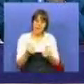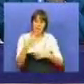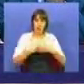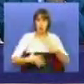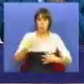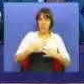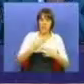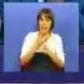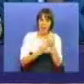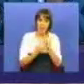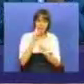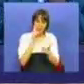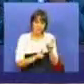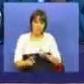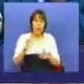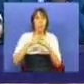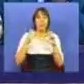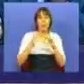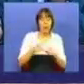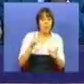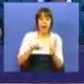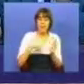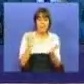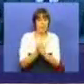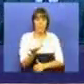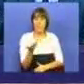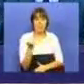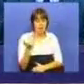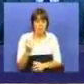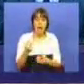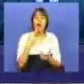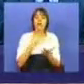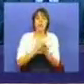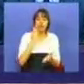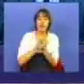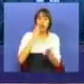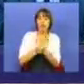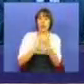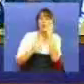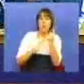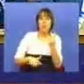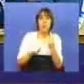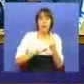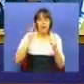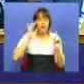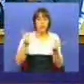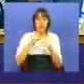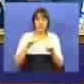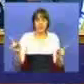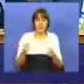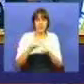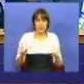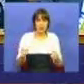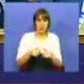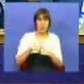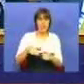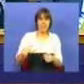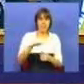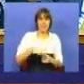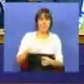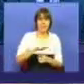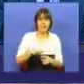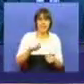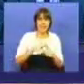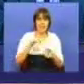forma como ela está regida. Segundo, é incompleta porque visa tratar somente de um caso que é dos professores e o caso, as situações